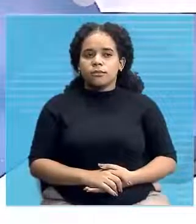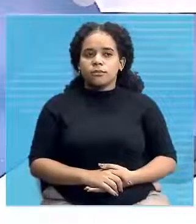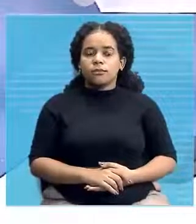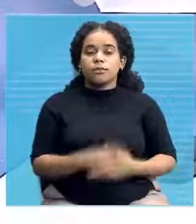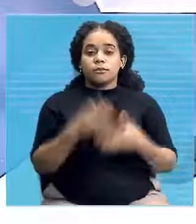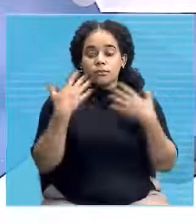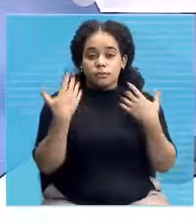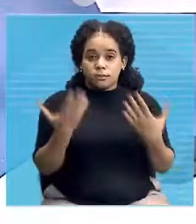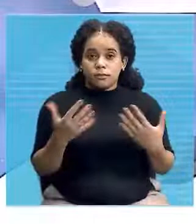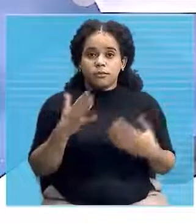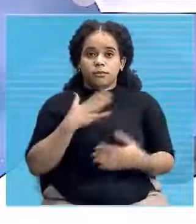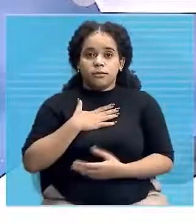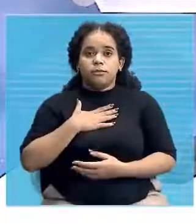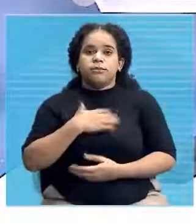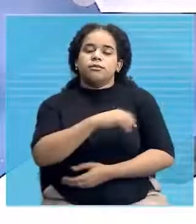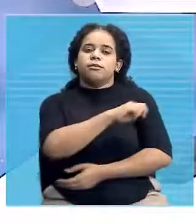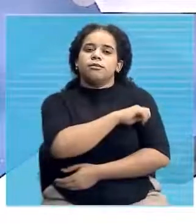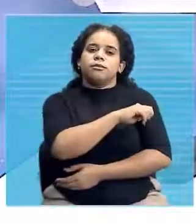Então, meu filho,